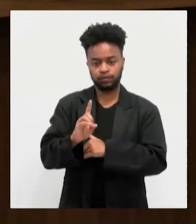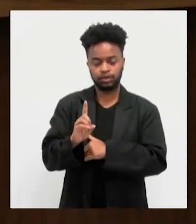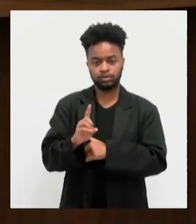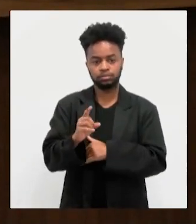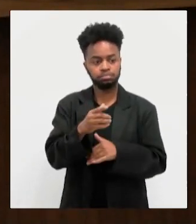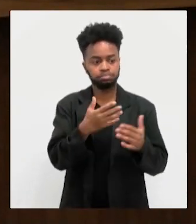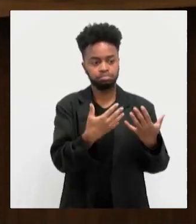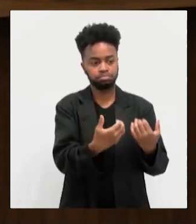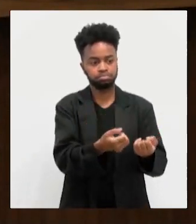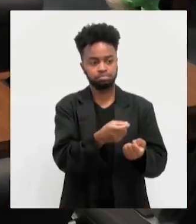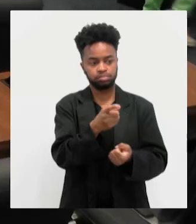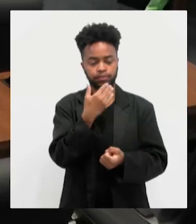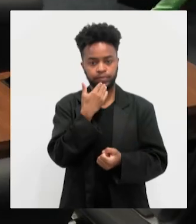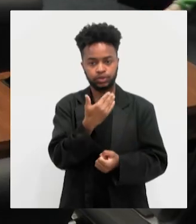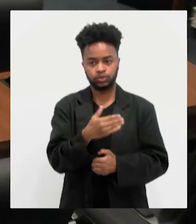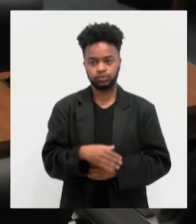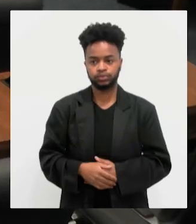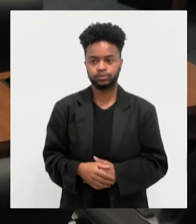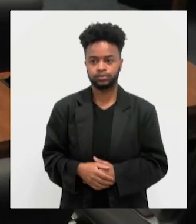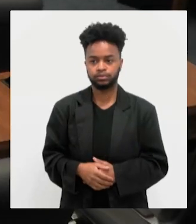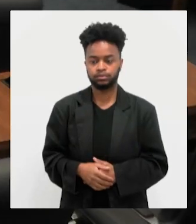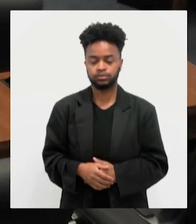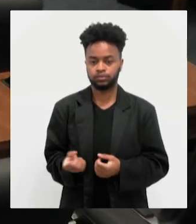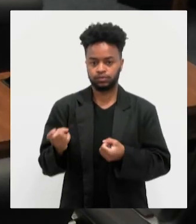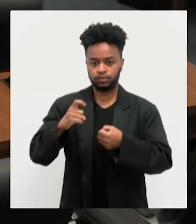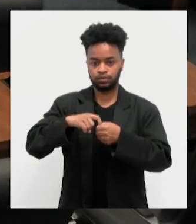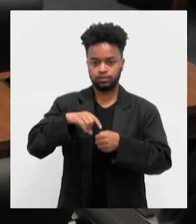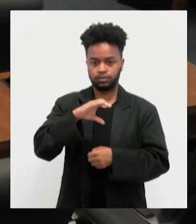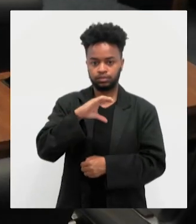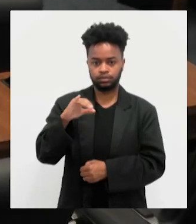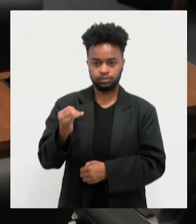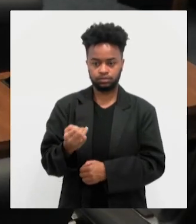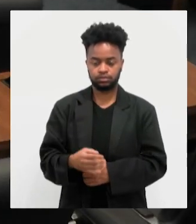defere o pedido de Vossa Excelência. Obrigado, encaminhe presidente. De volta à CCJ. Obrigado.